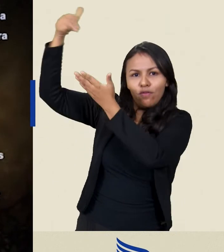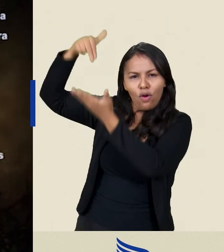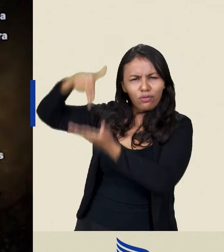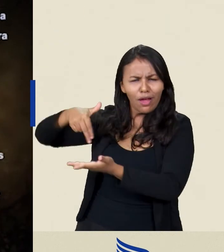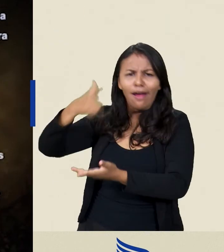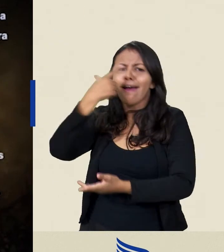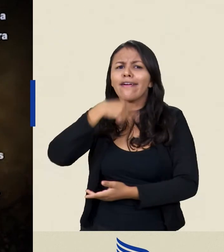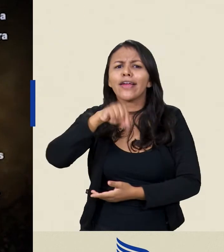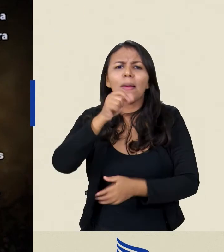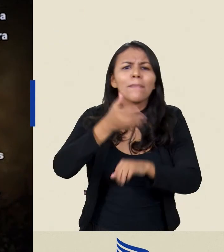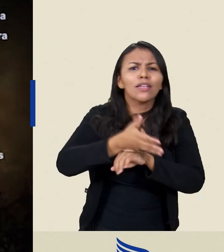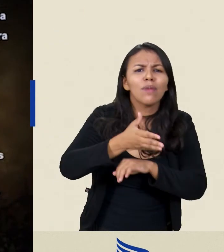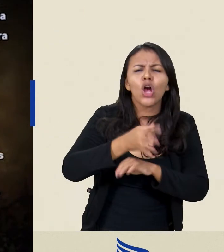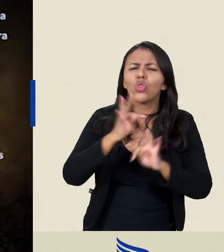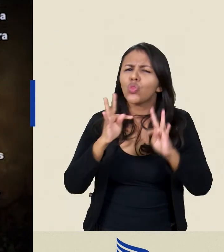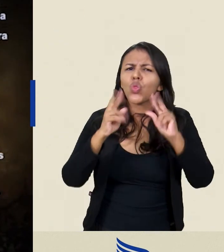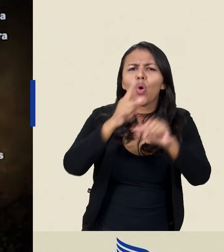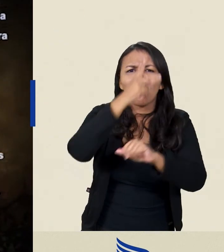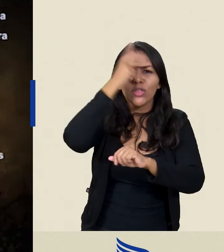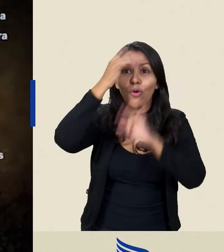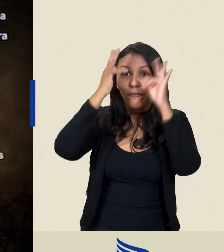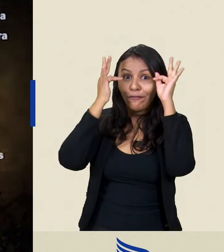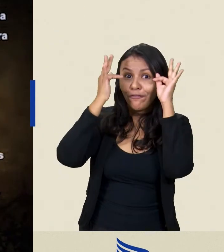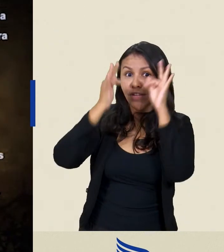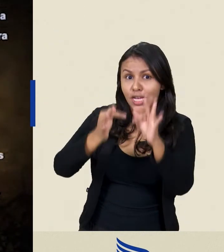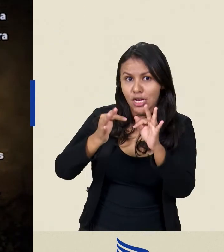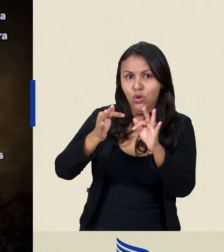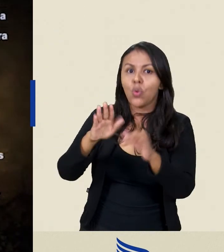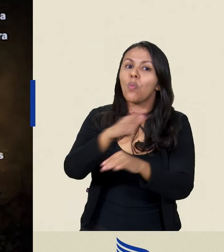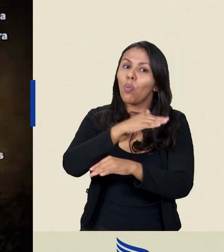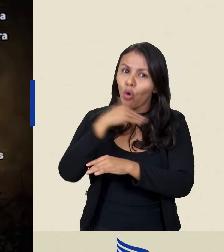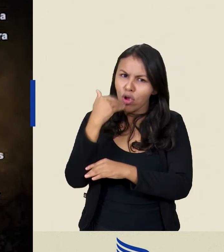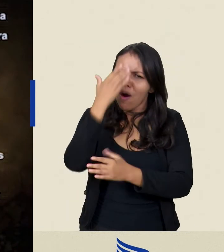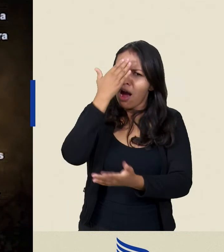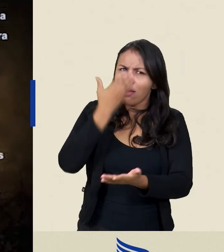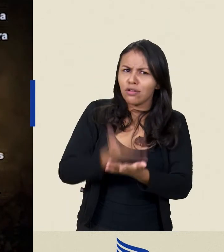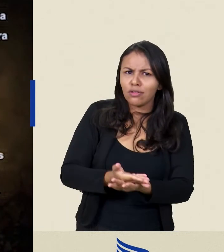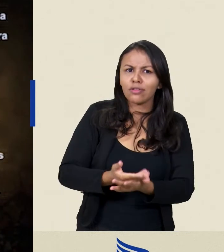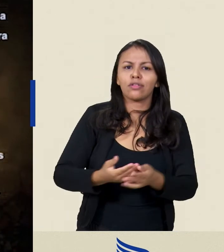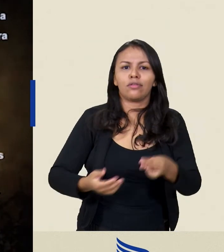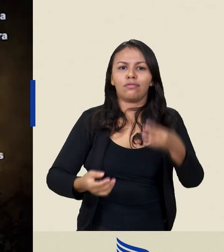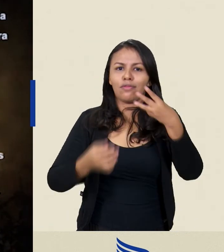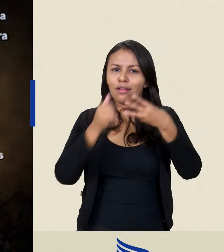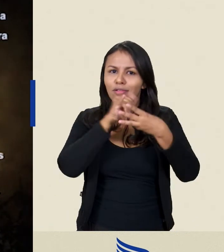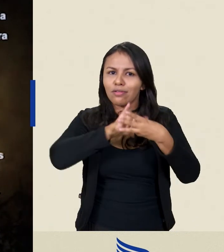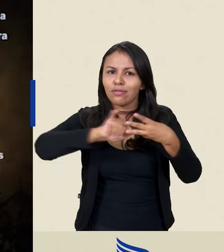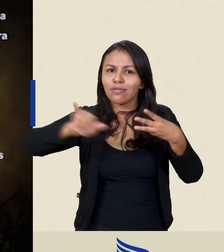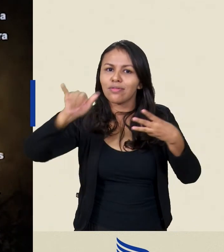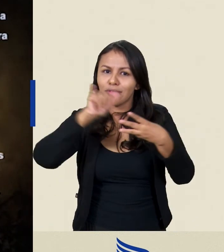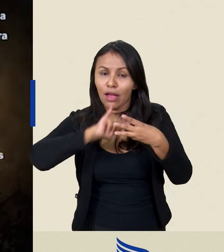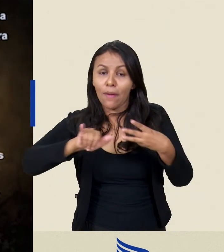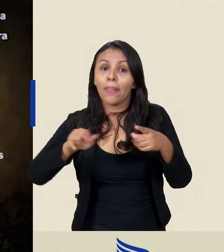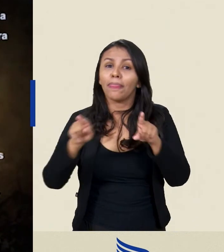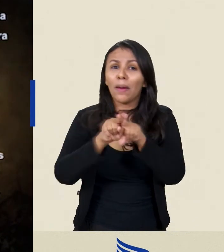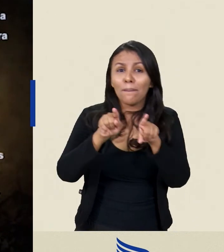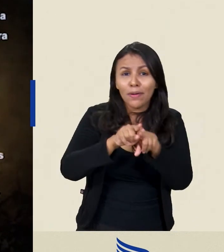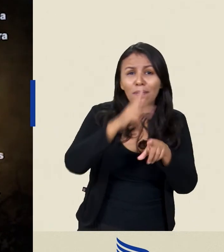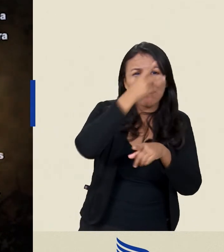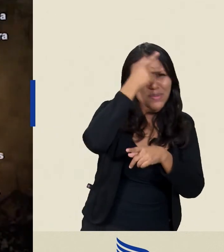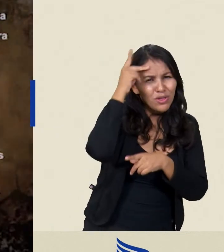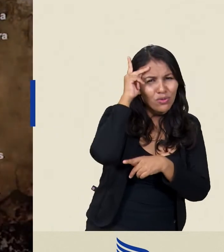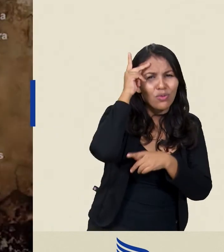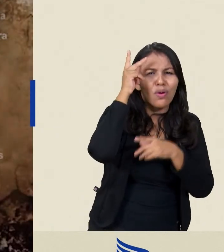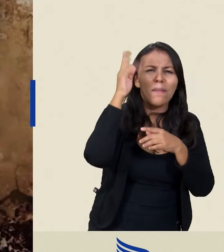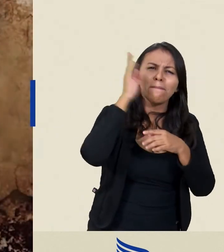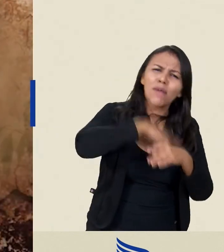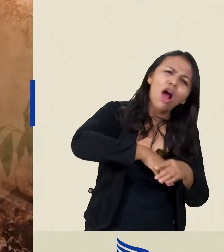todos os fiéis que morreram sob a tríplice mensagem angélica e também os ímpios que traspassaram